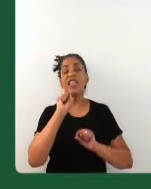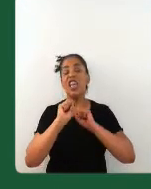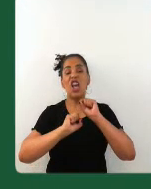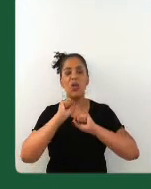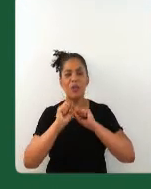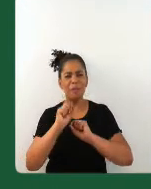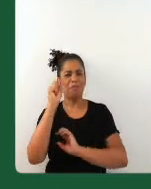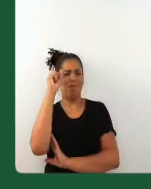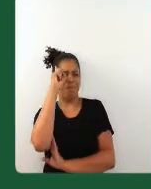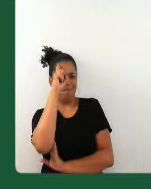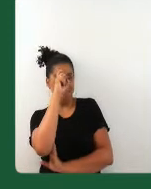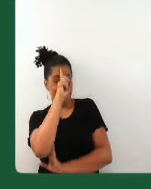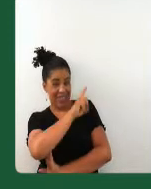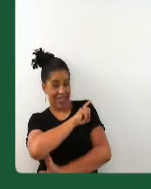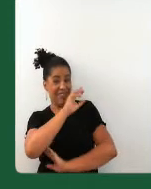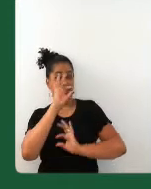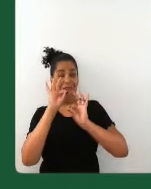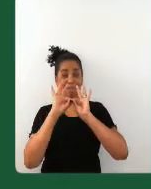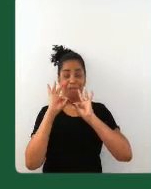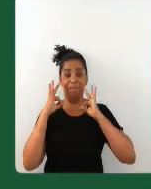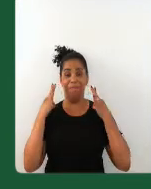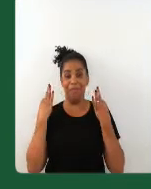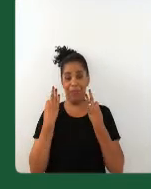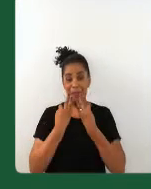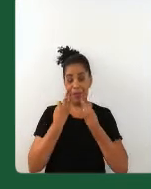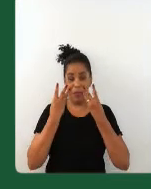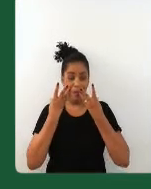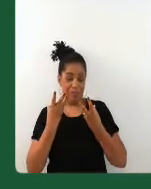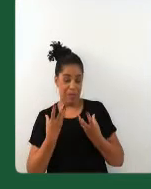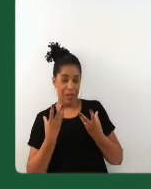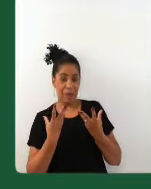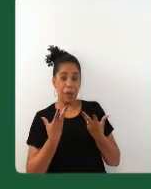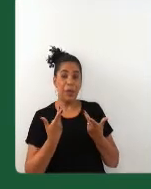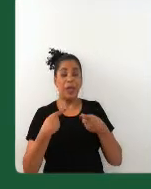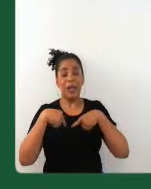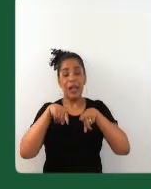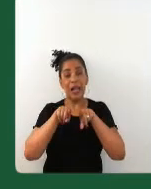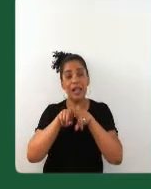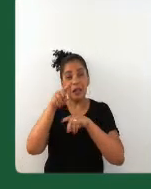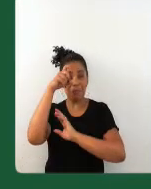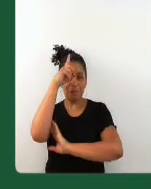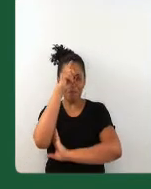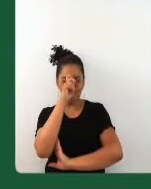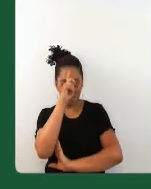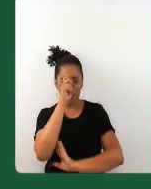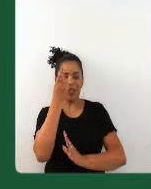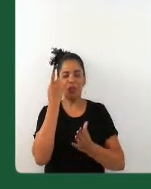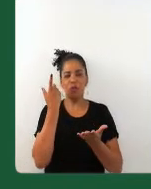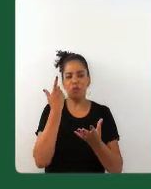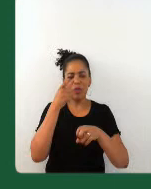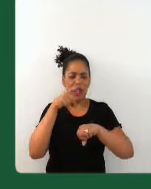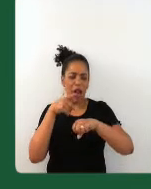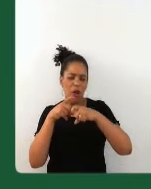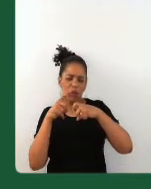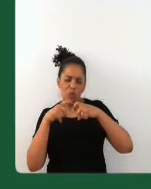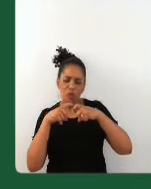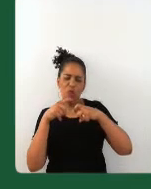difícil para a família, difícil para os médicos, né? As deformidades são muito